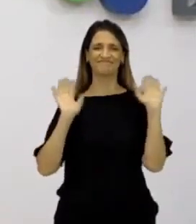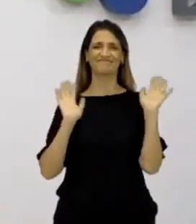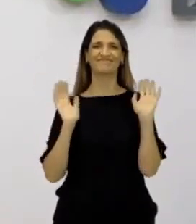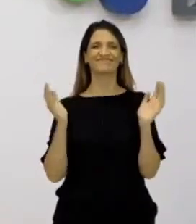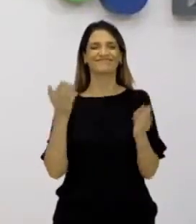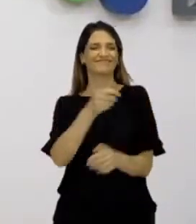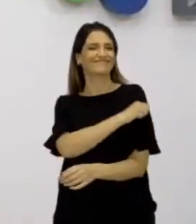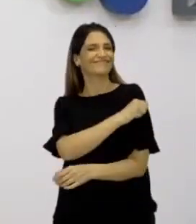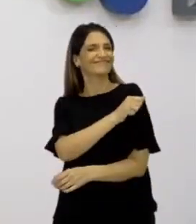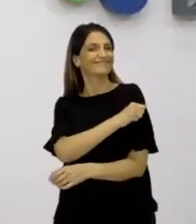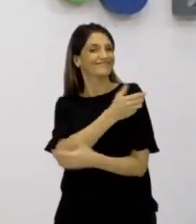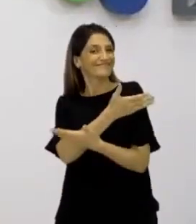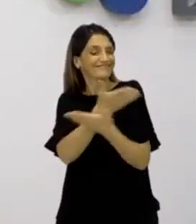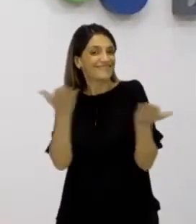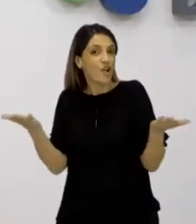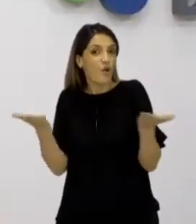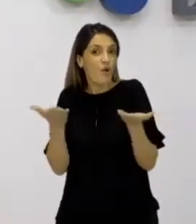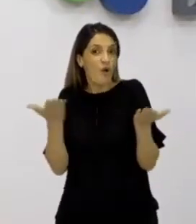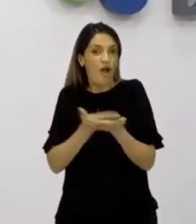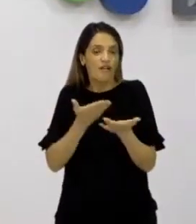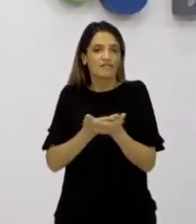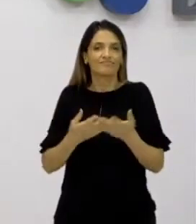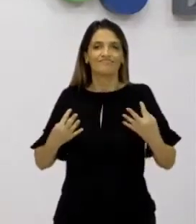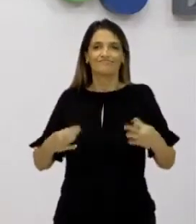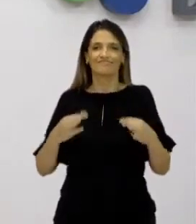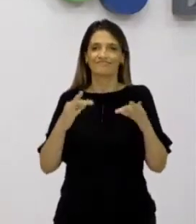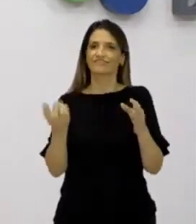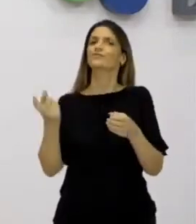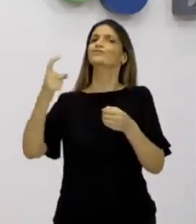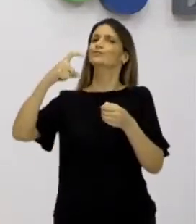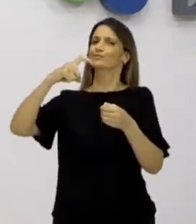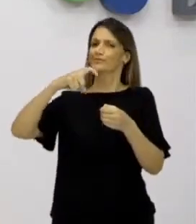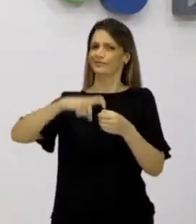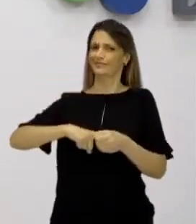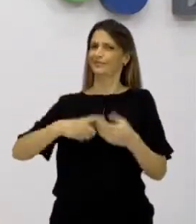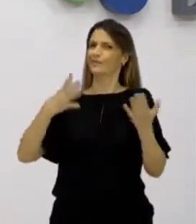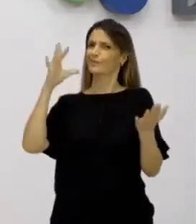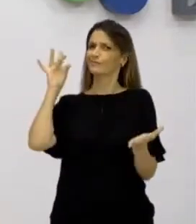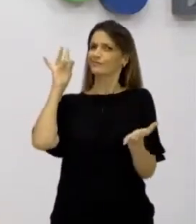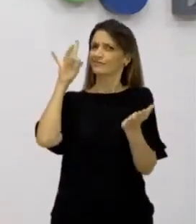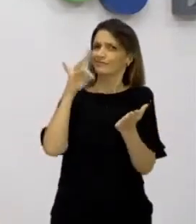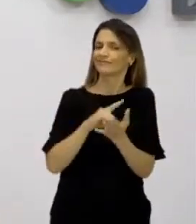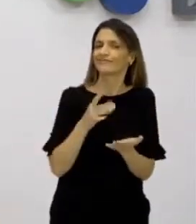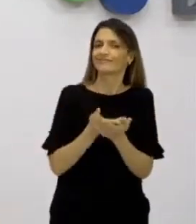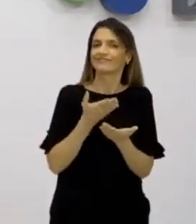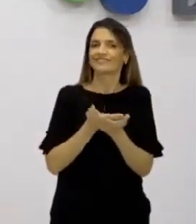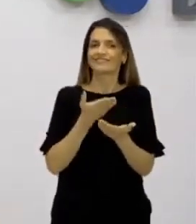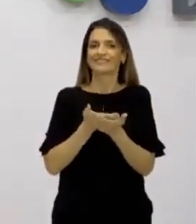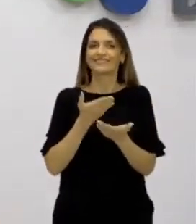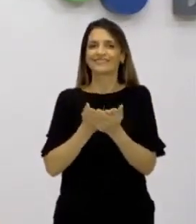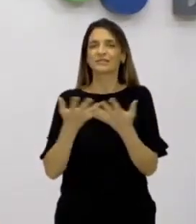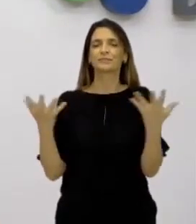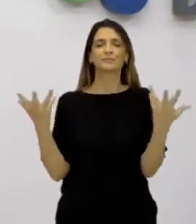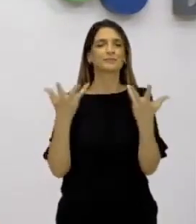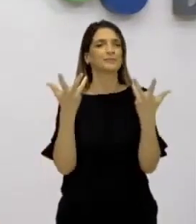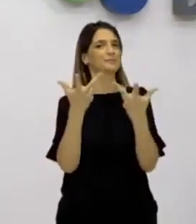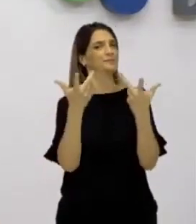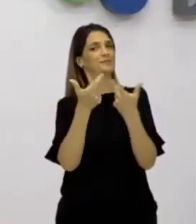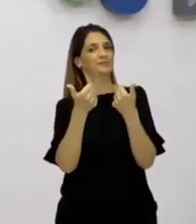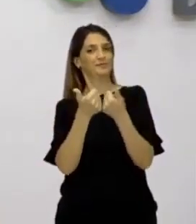estudantes, para mais uma aula de tecnologia. Agora voltamos e voltamos oficialmente com as nossas aulas